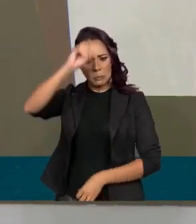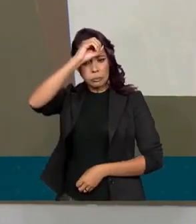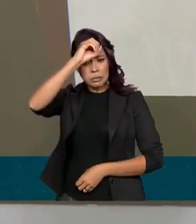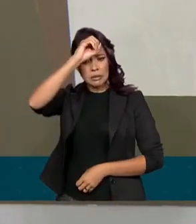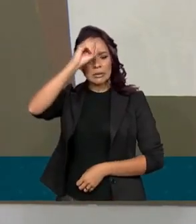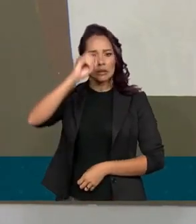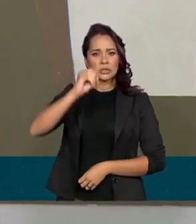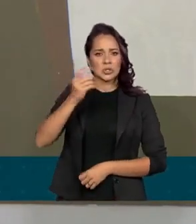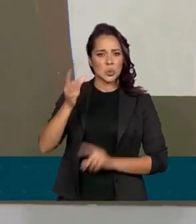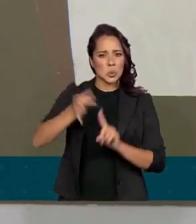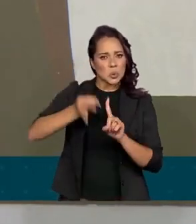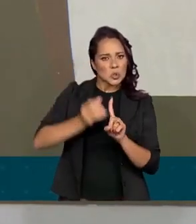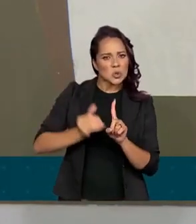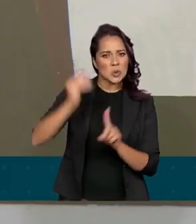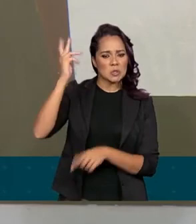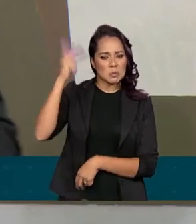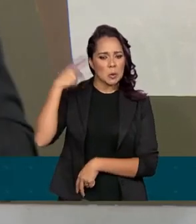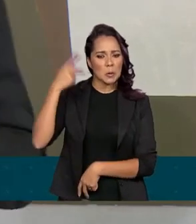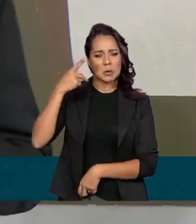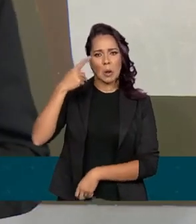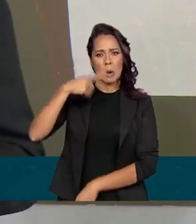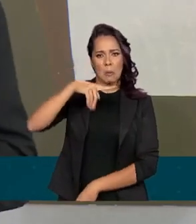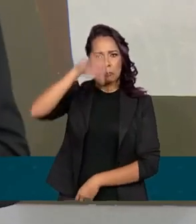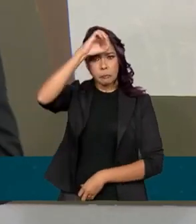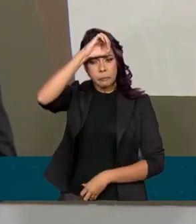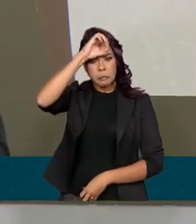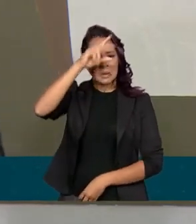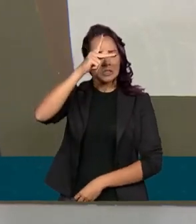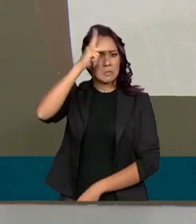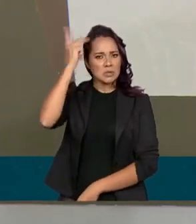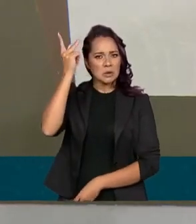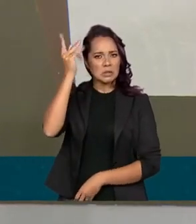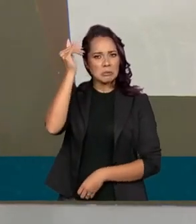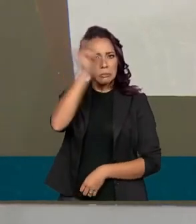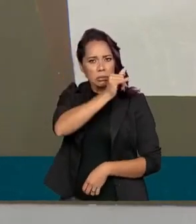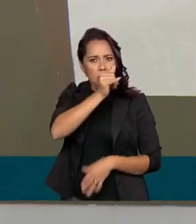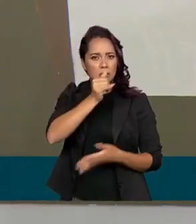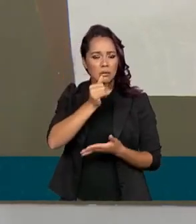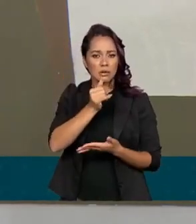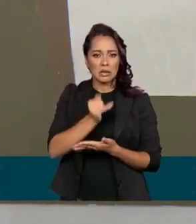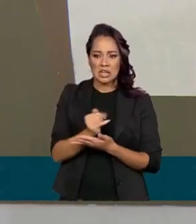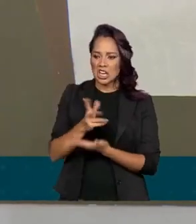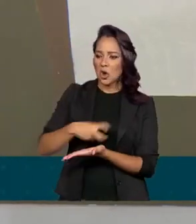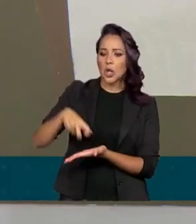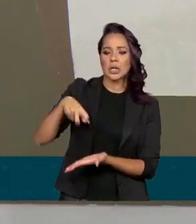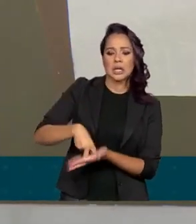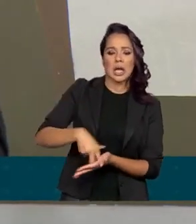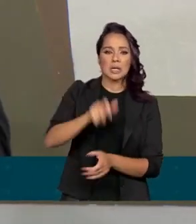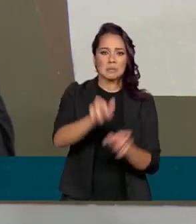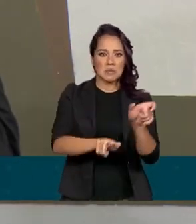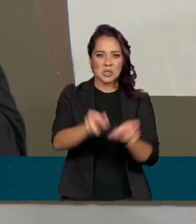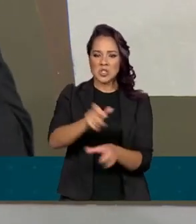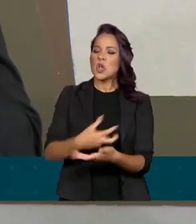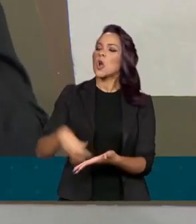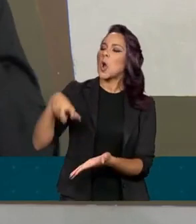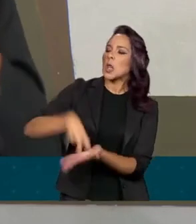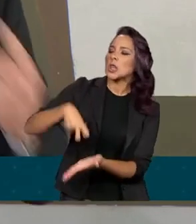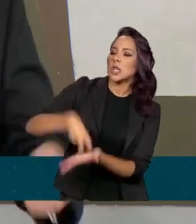promotor ignorante, de pessoas insensatas que condenaram as pessoas antes